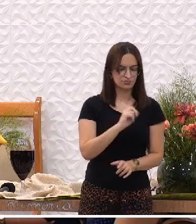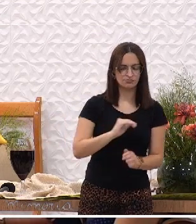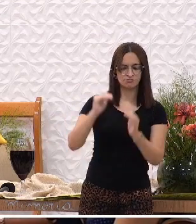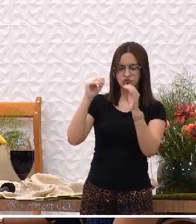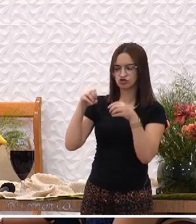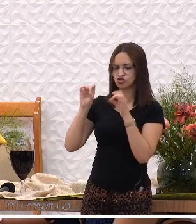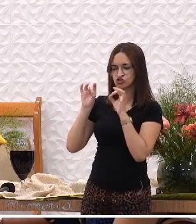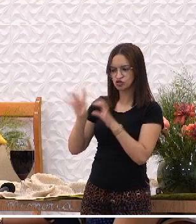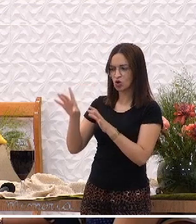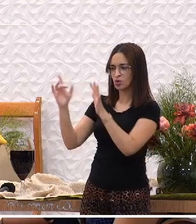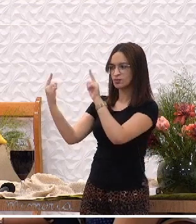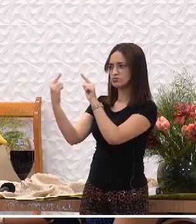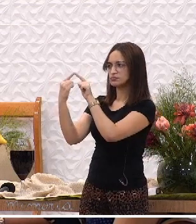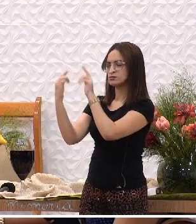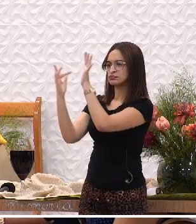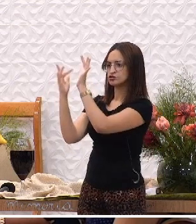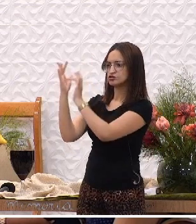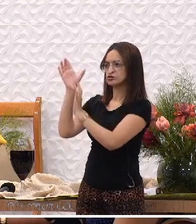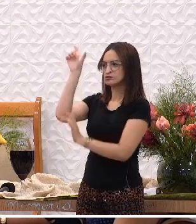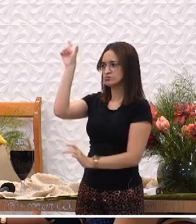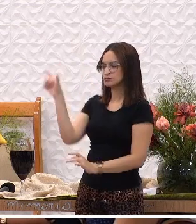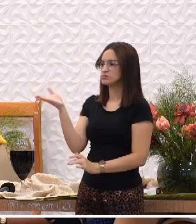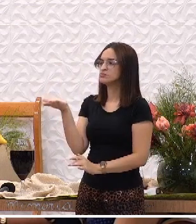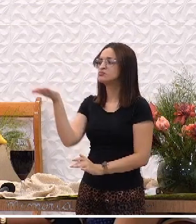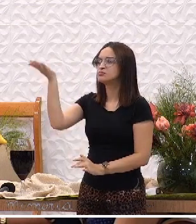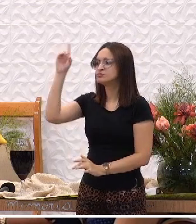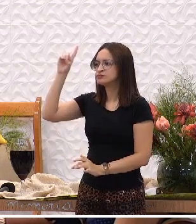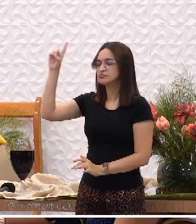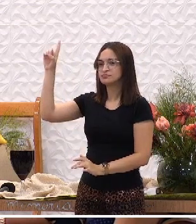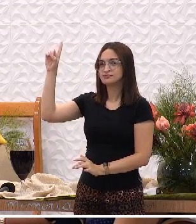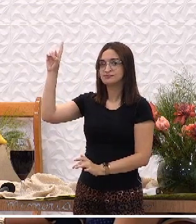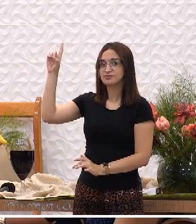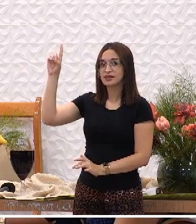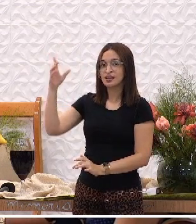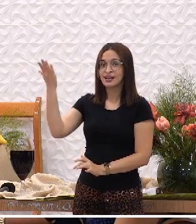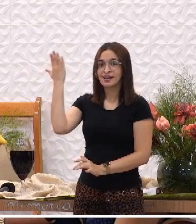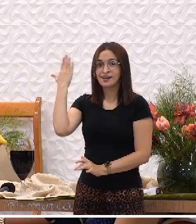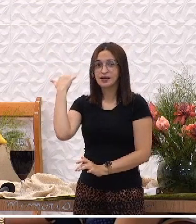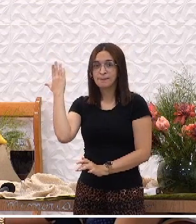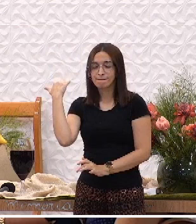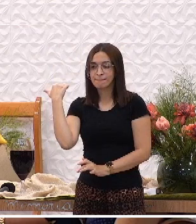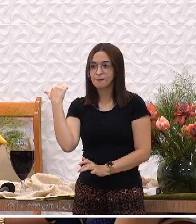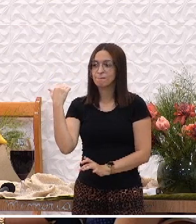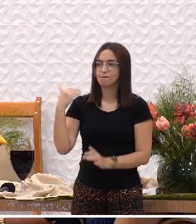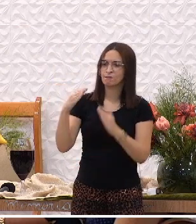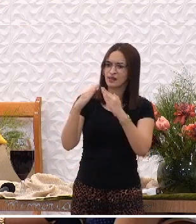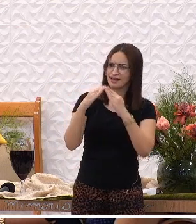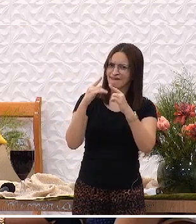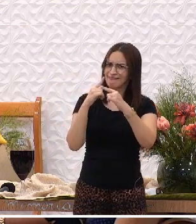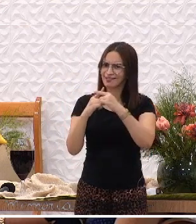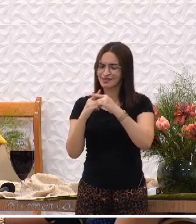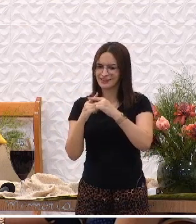Protestante, a Igreja Católica Romana ela vinha inserindo muitas novidades no culto. Muitos absurdos, né, na